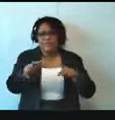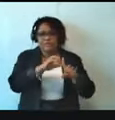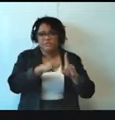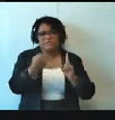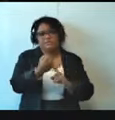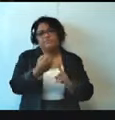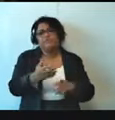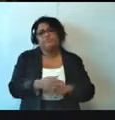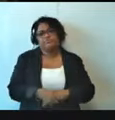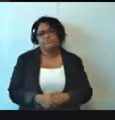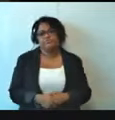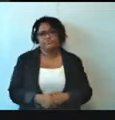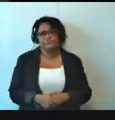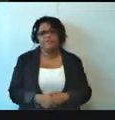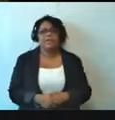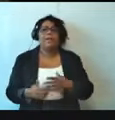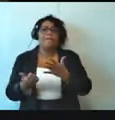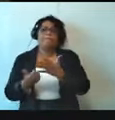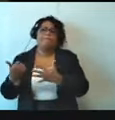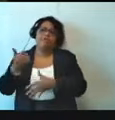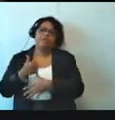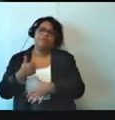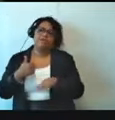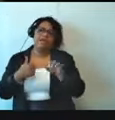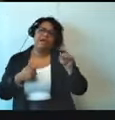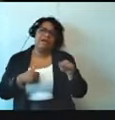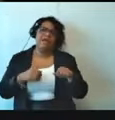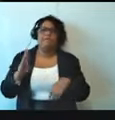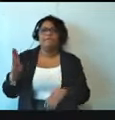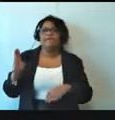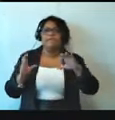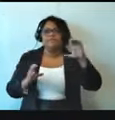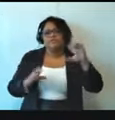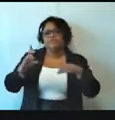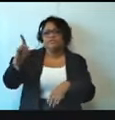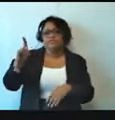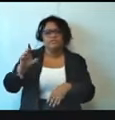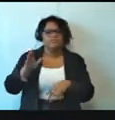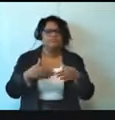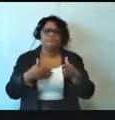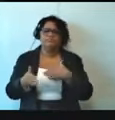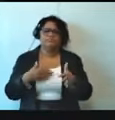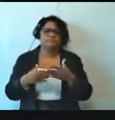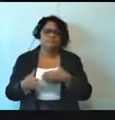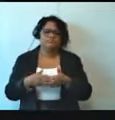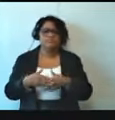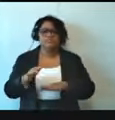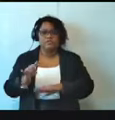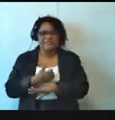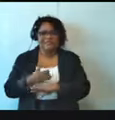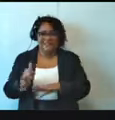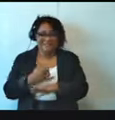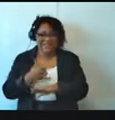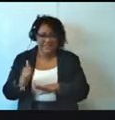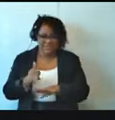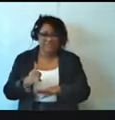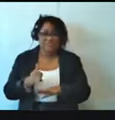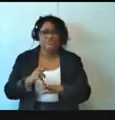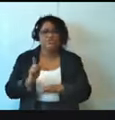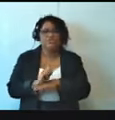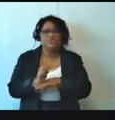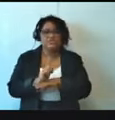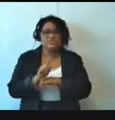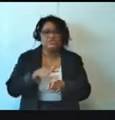priorizar A, B, C ou D, principalmente na estratégia de gestão da demanda, quando você não tem a gestão